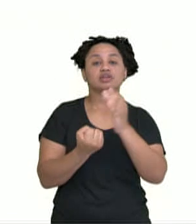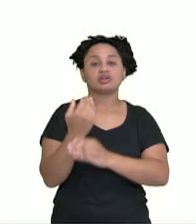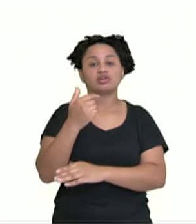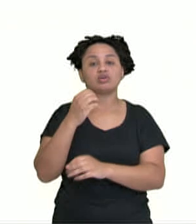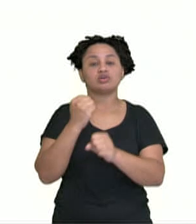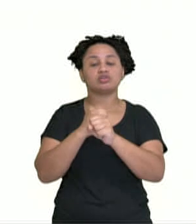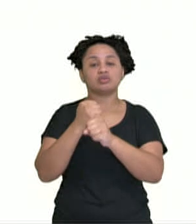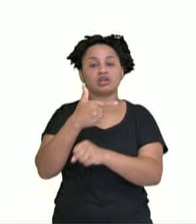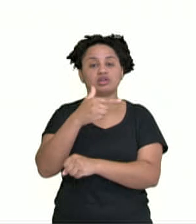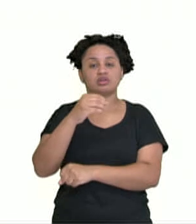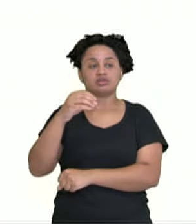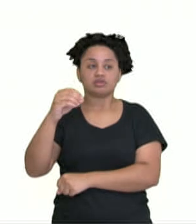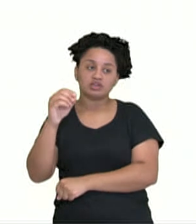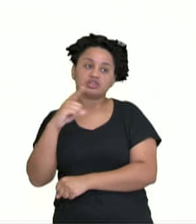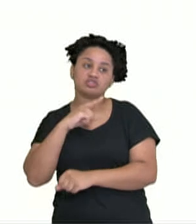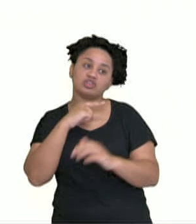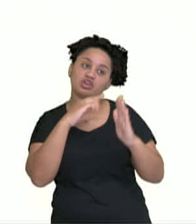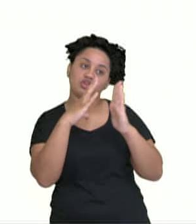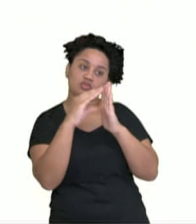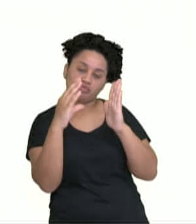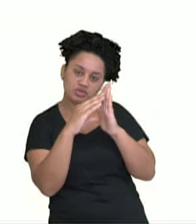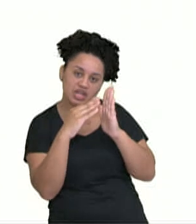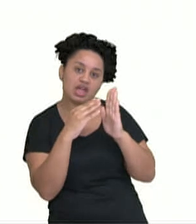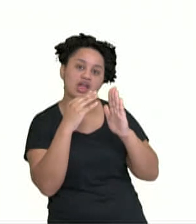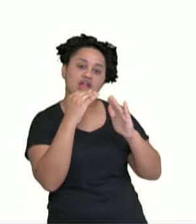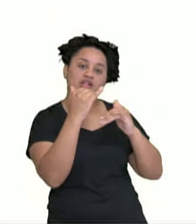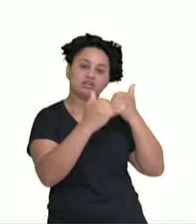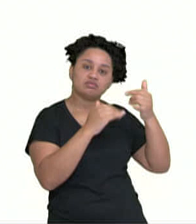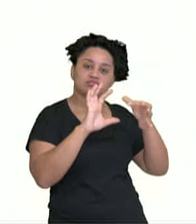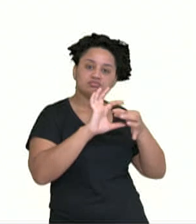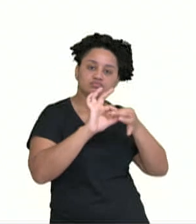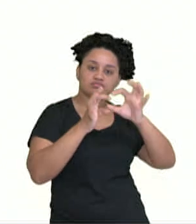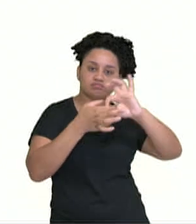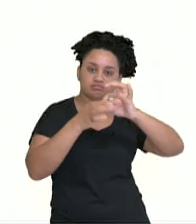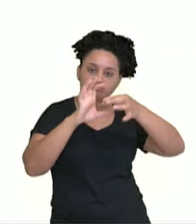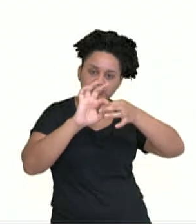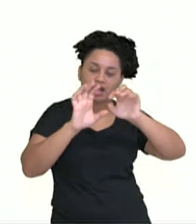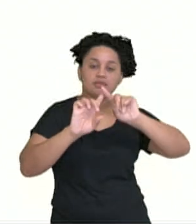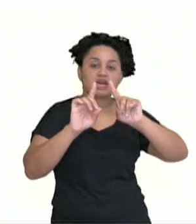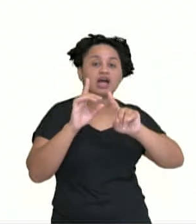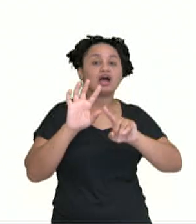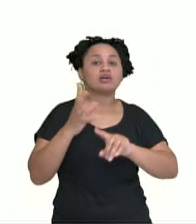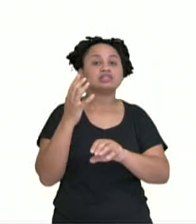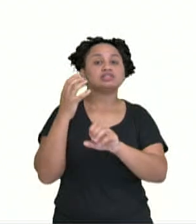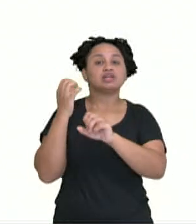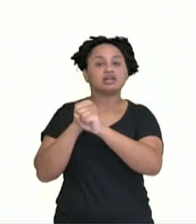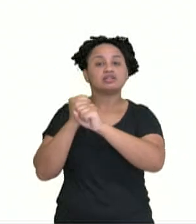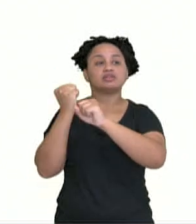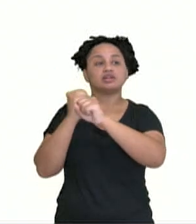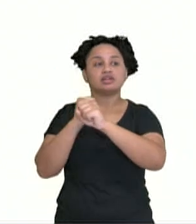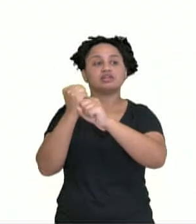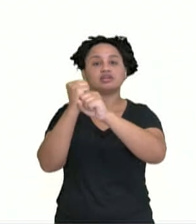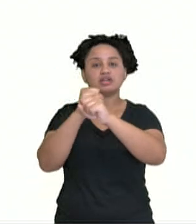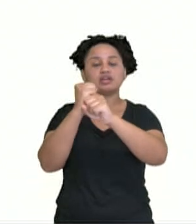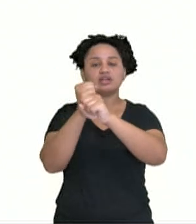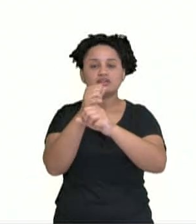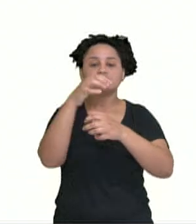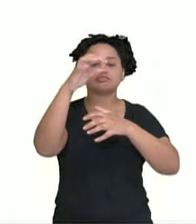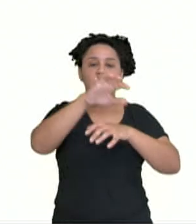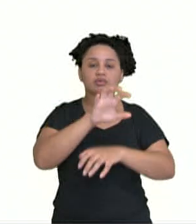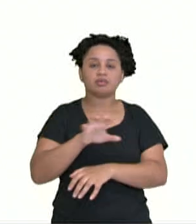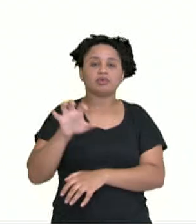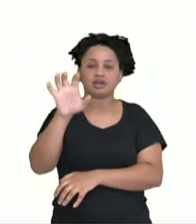2000 seguia o modelo dos Jogos Olímpicos e acontecia anualmente em diferentes estados com